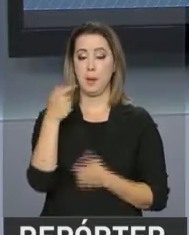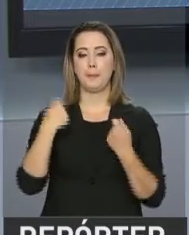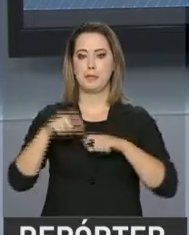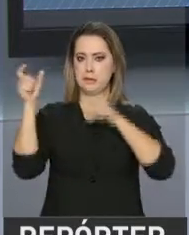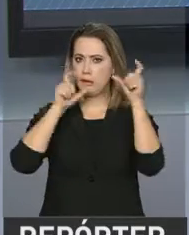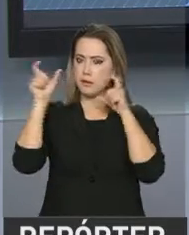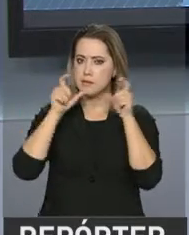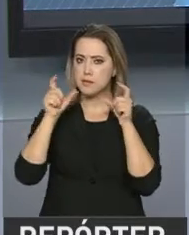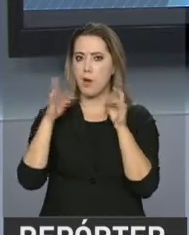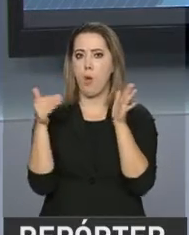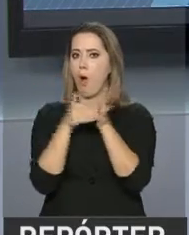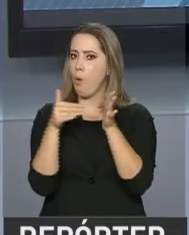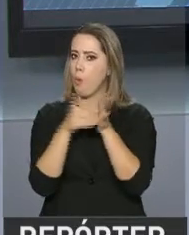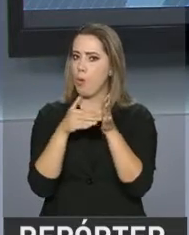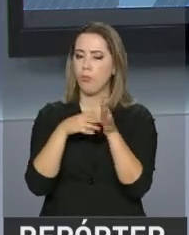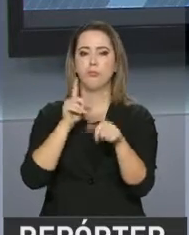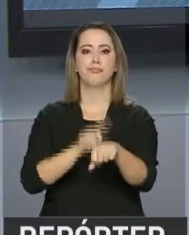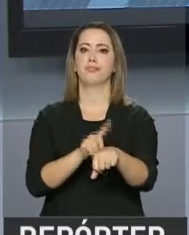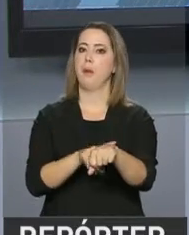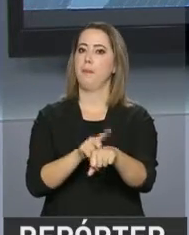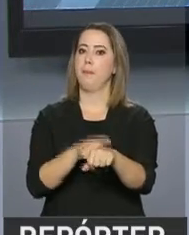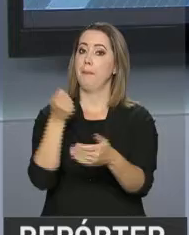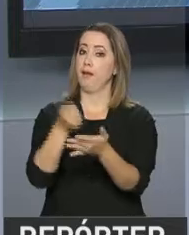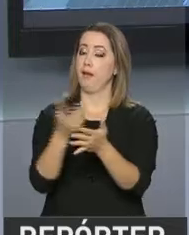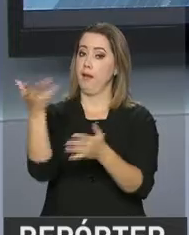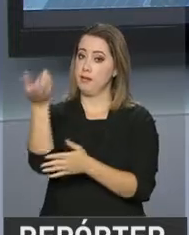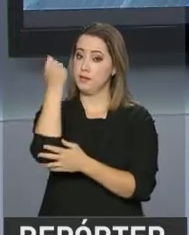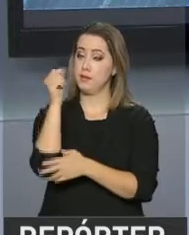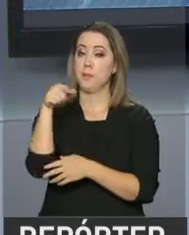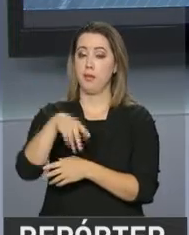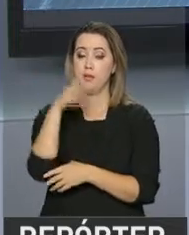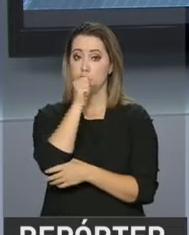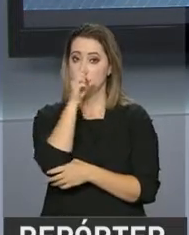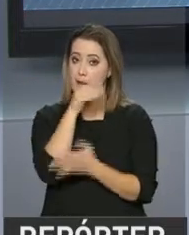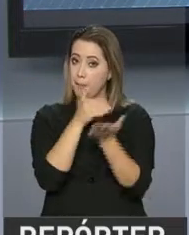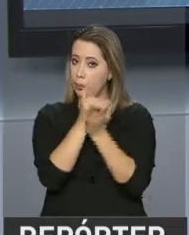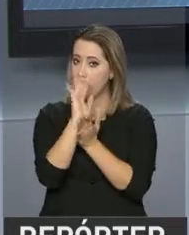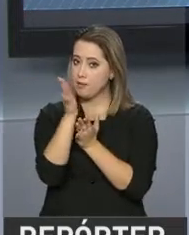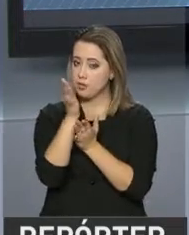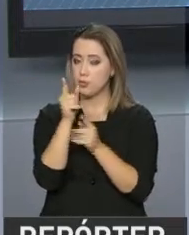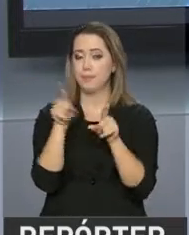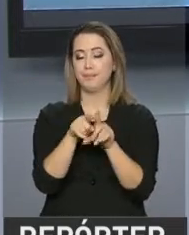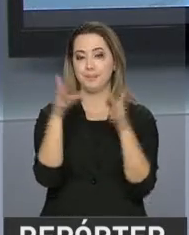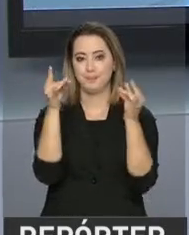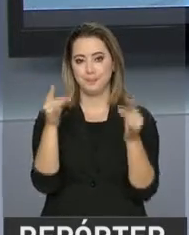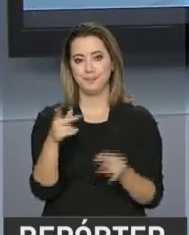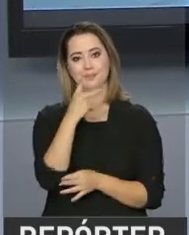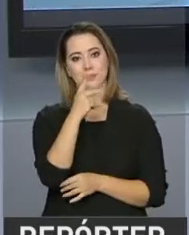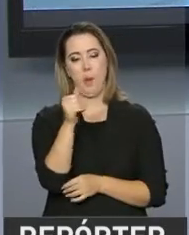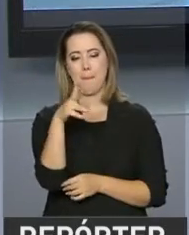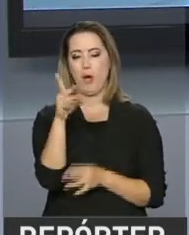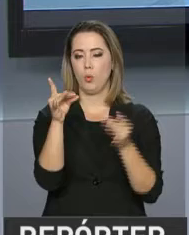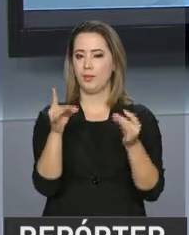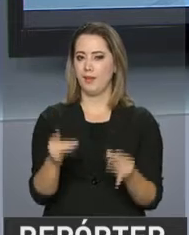ficar atento. A última fase do pagamento das contas inativas começa neste sábado. E quem tem os detalhes para a gente ao vivo é o repórter